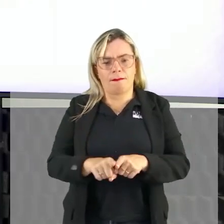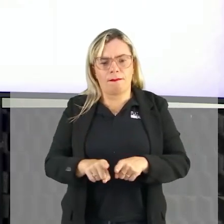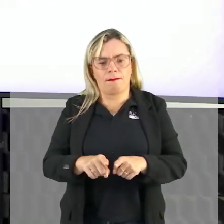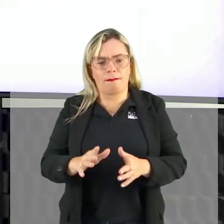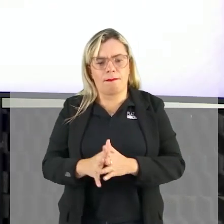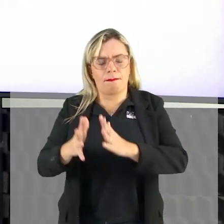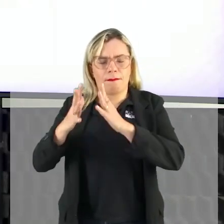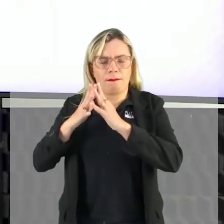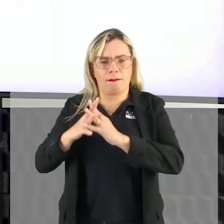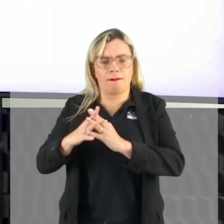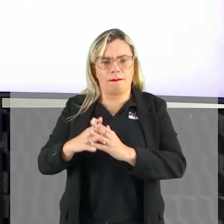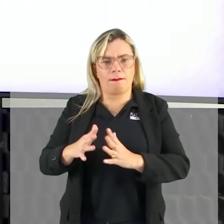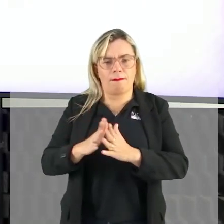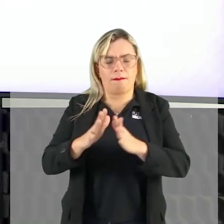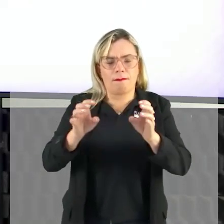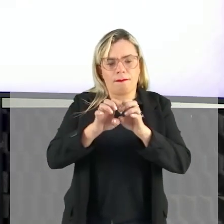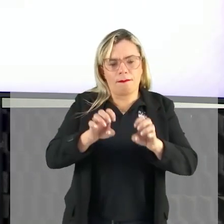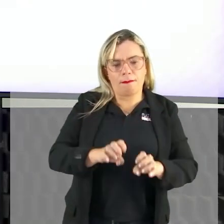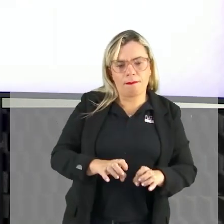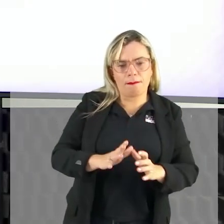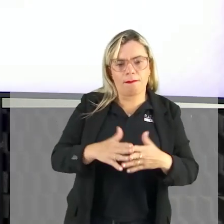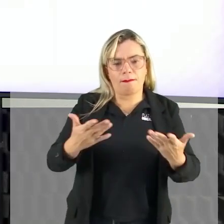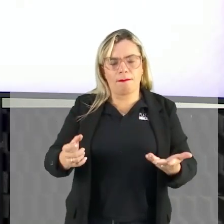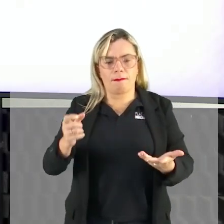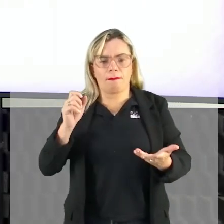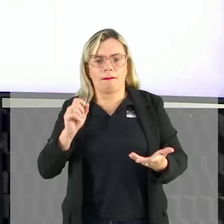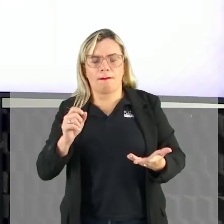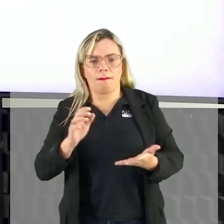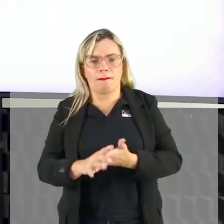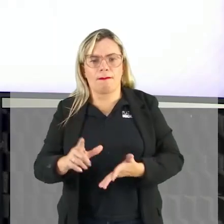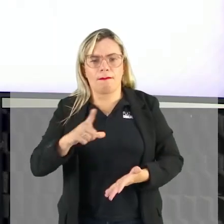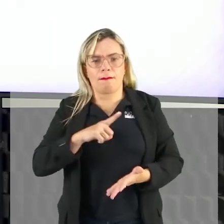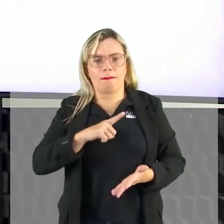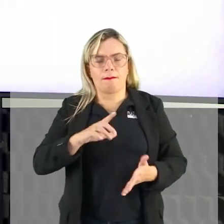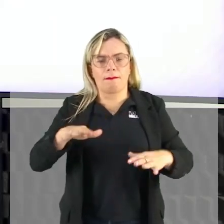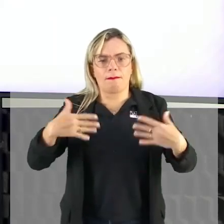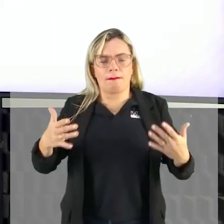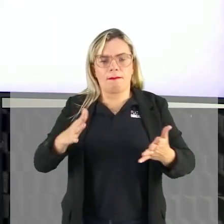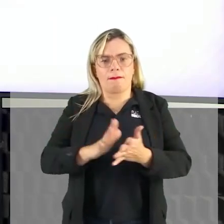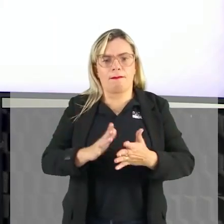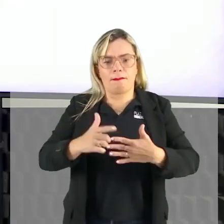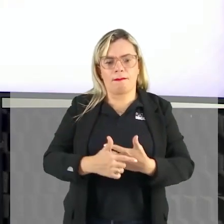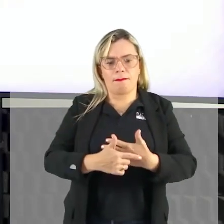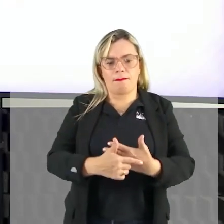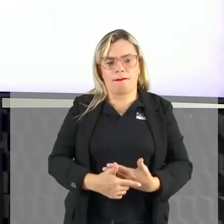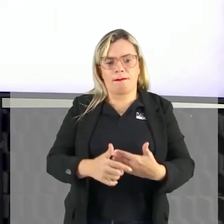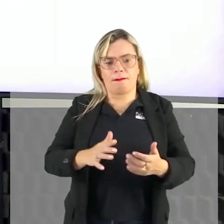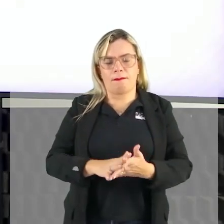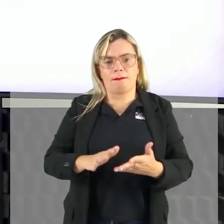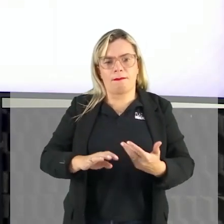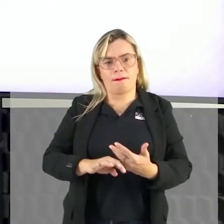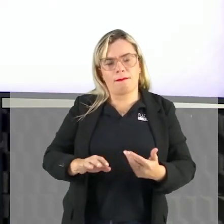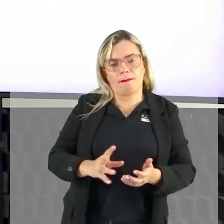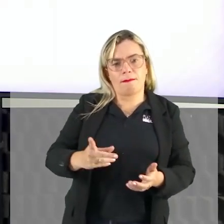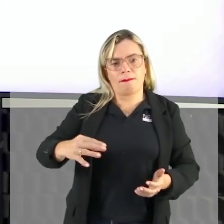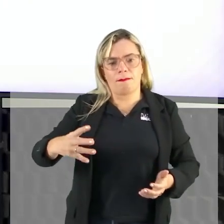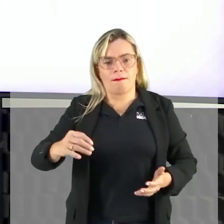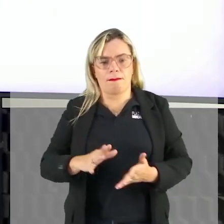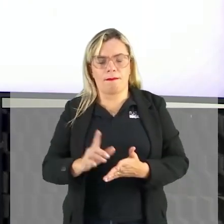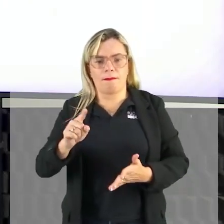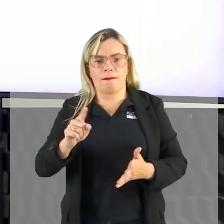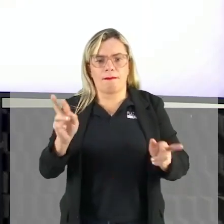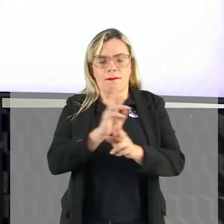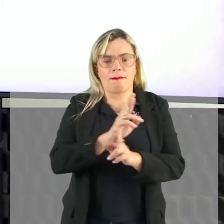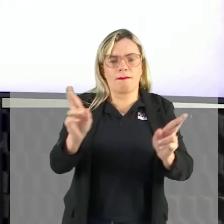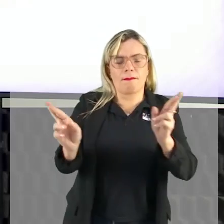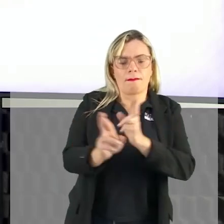estrutura que certamente tem outra função, né, como a dispersão, enfim, que não está